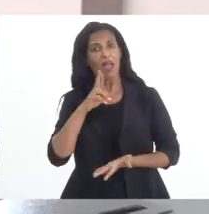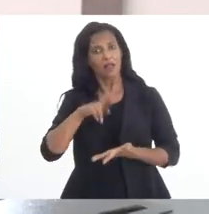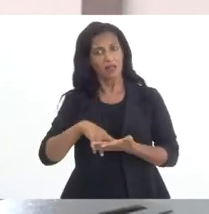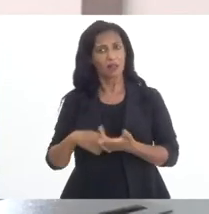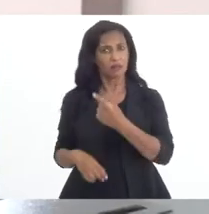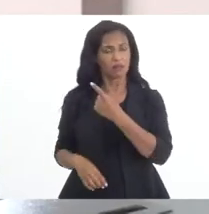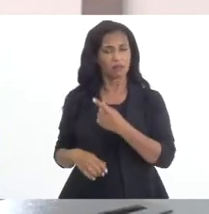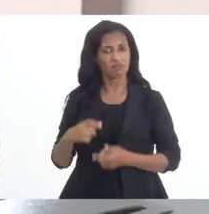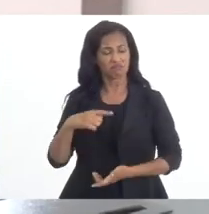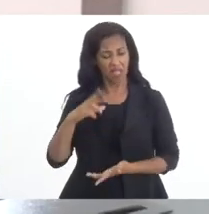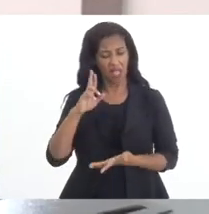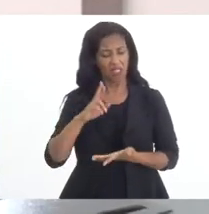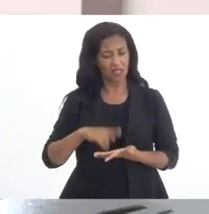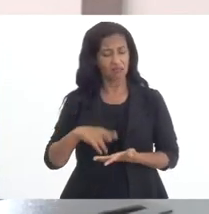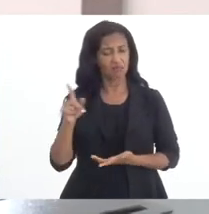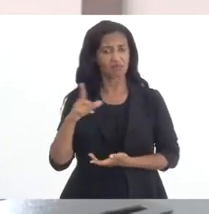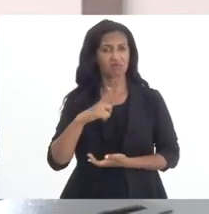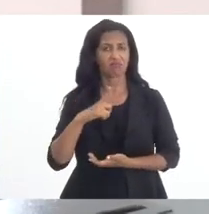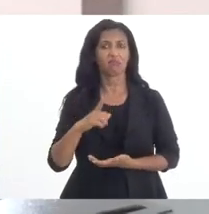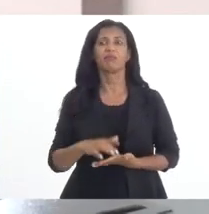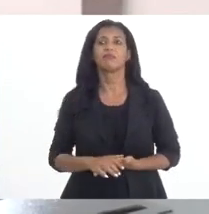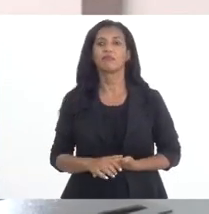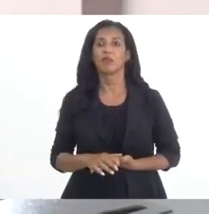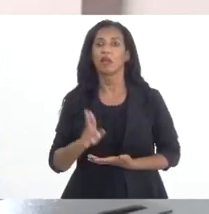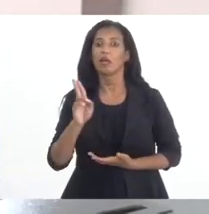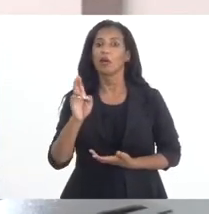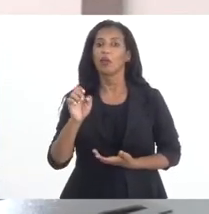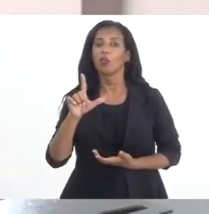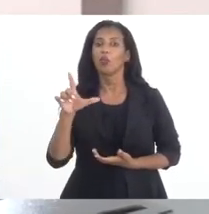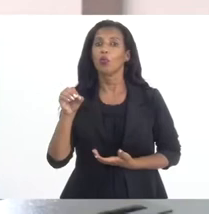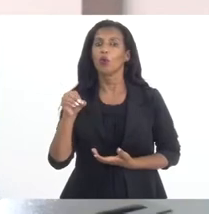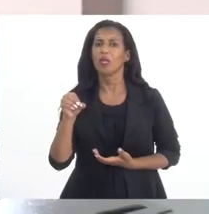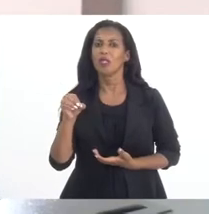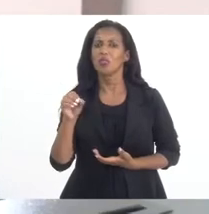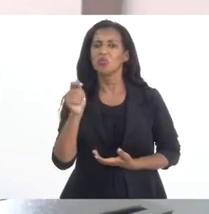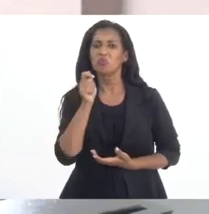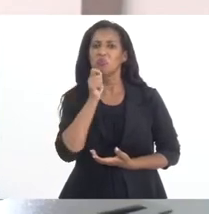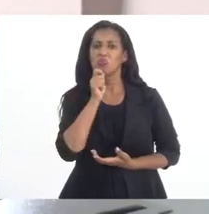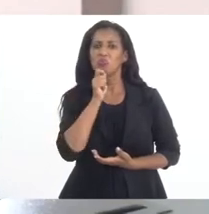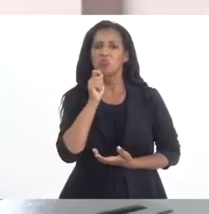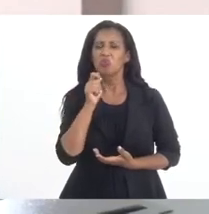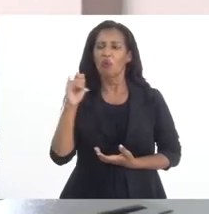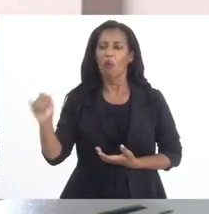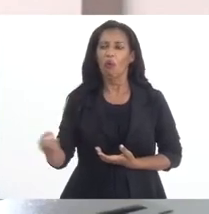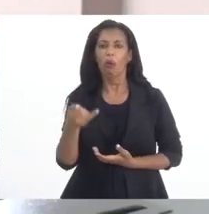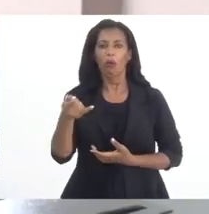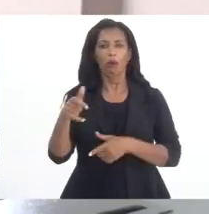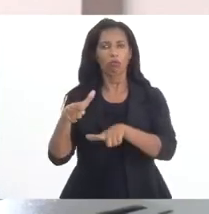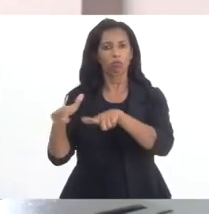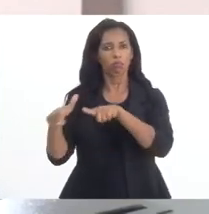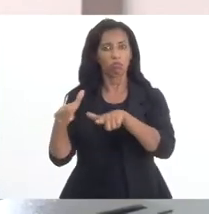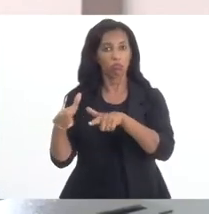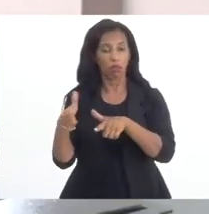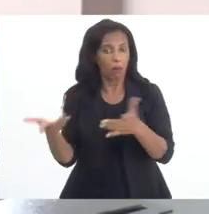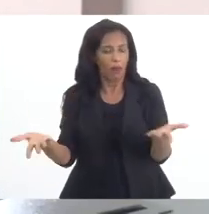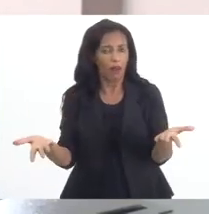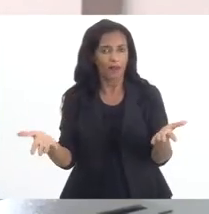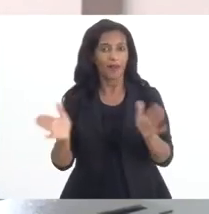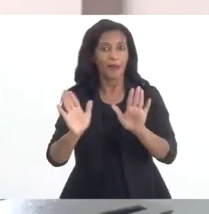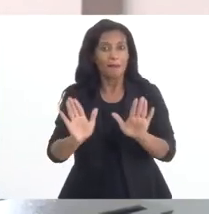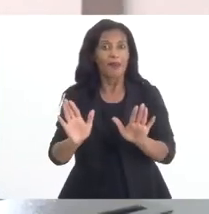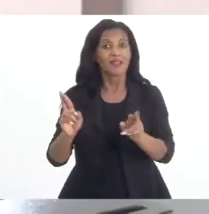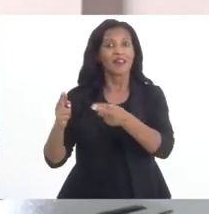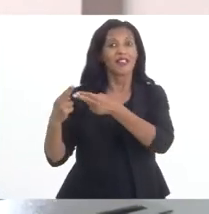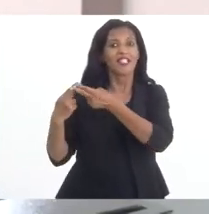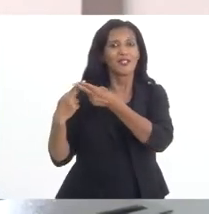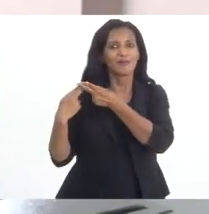deputada, deputado Serafim. Ela realmente não está. A UESO é uma universidade que não tem credibilidade no mercado. Mas isso é